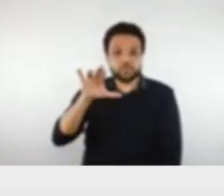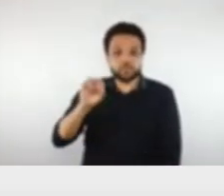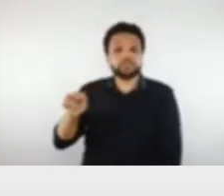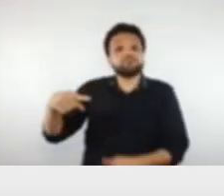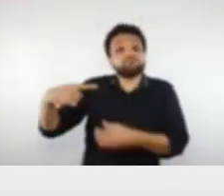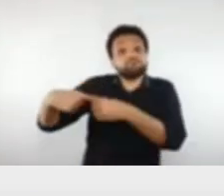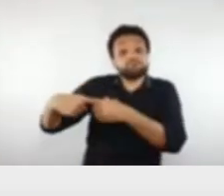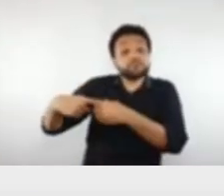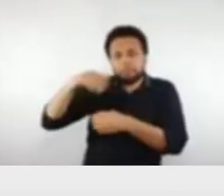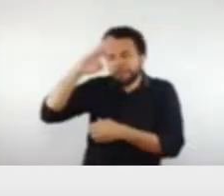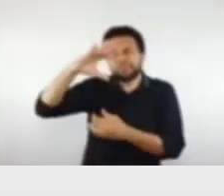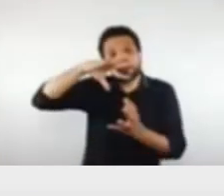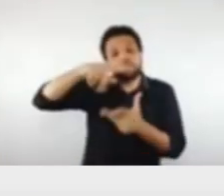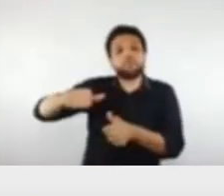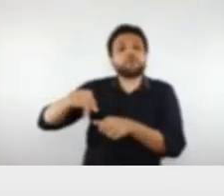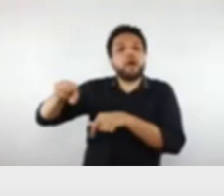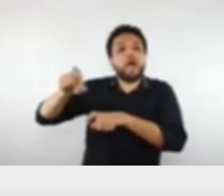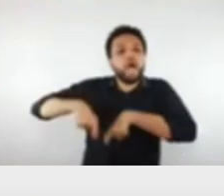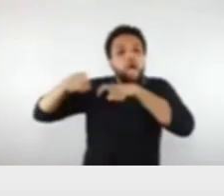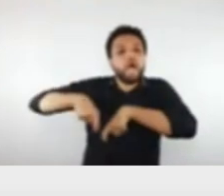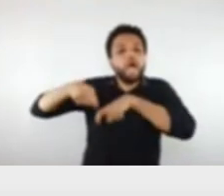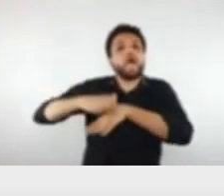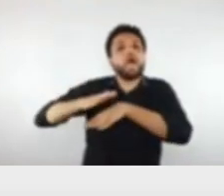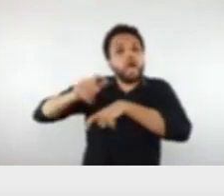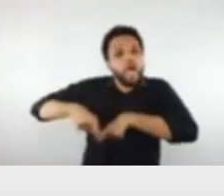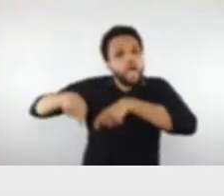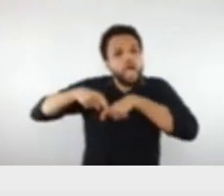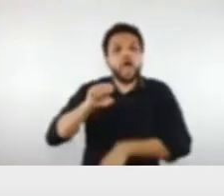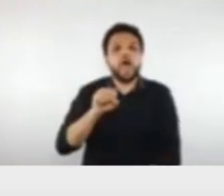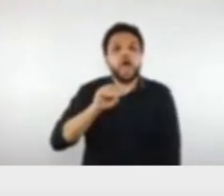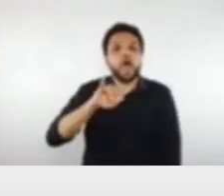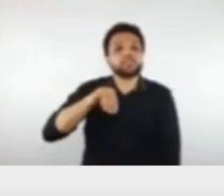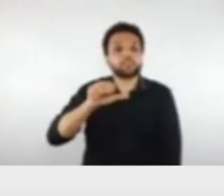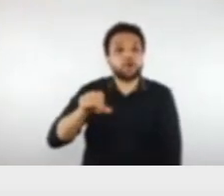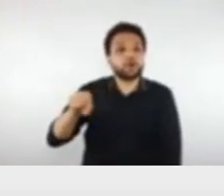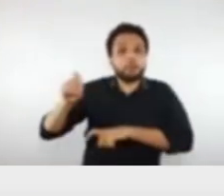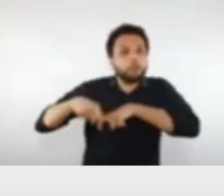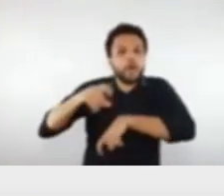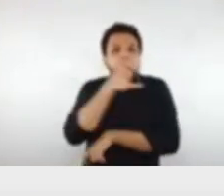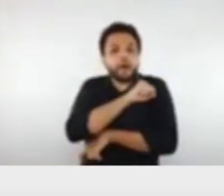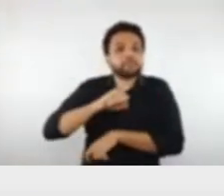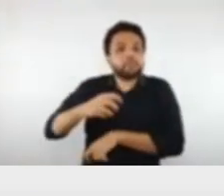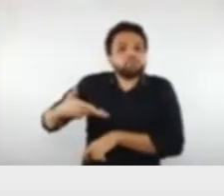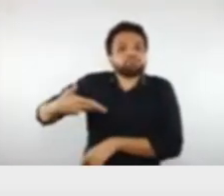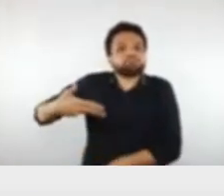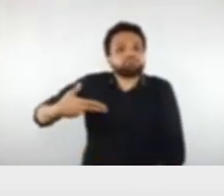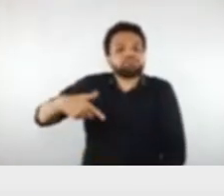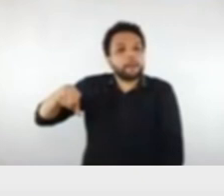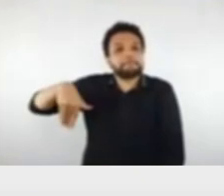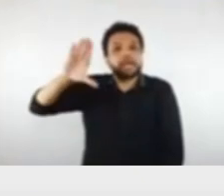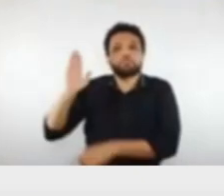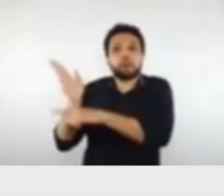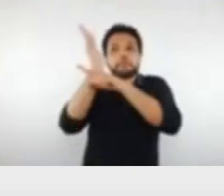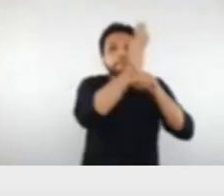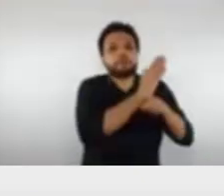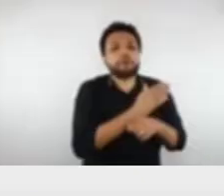produz soja. E ele produz soja com a maior eficiência do mundo. Porque enquanto os Estados Unidos tem o